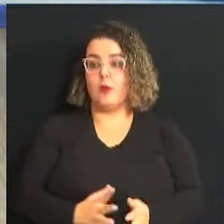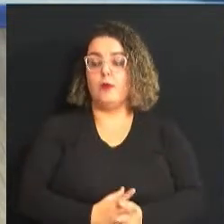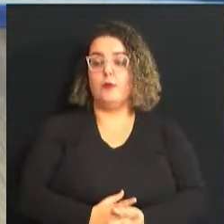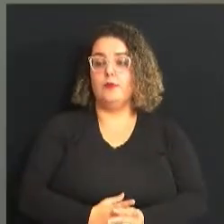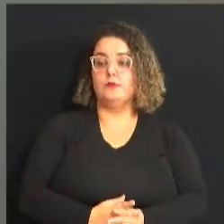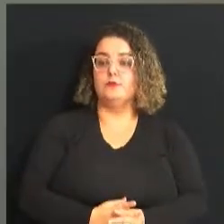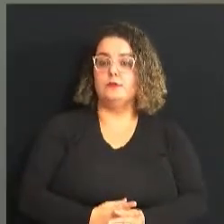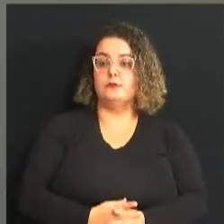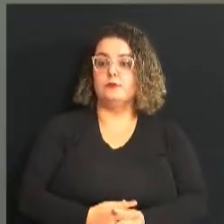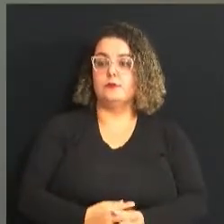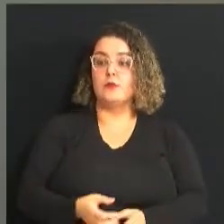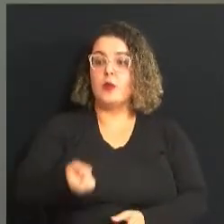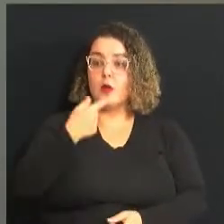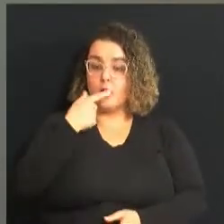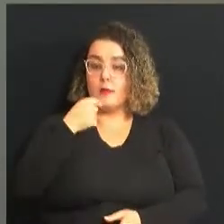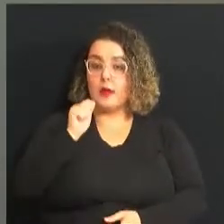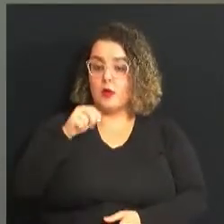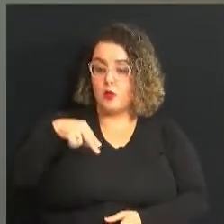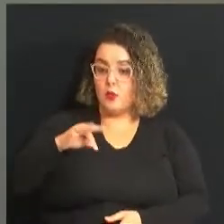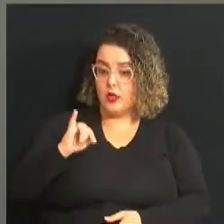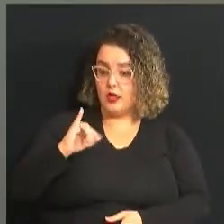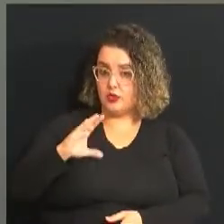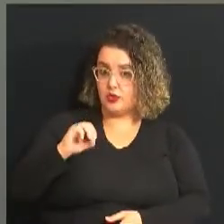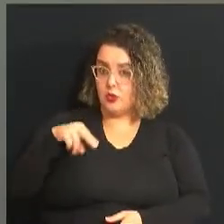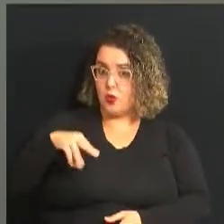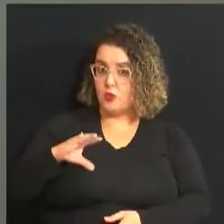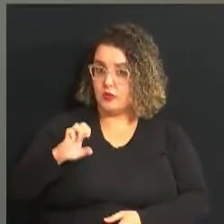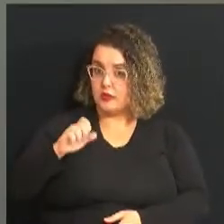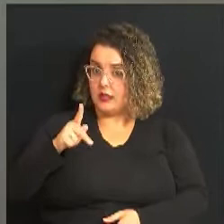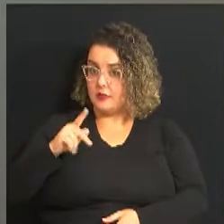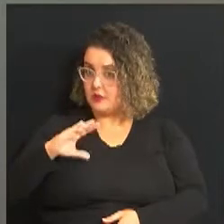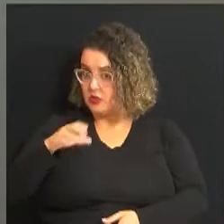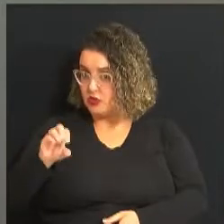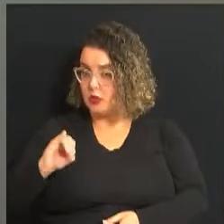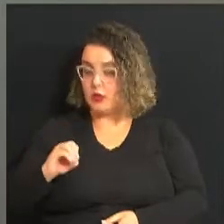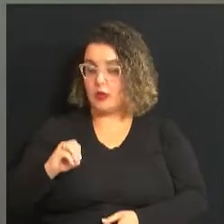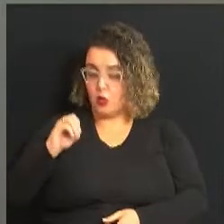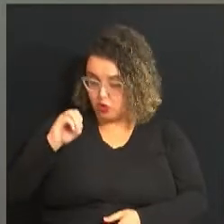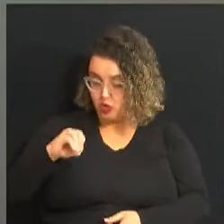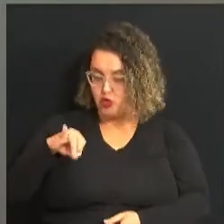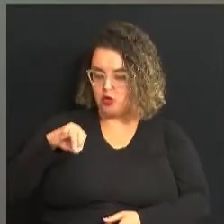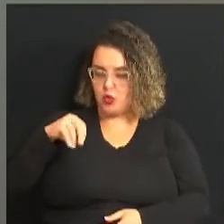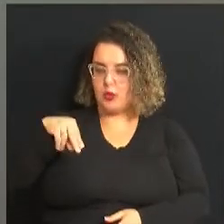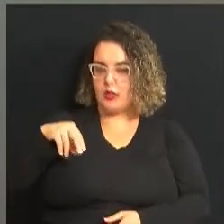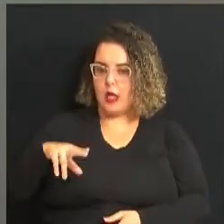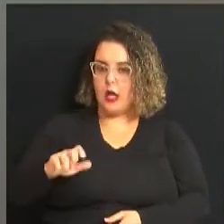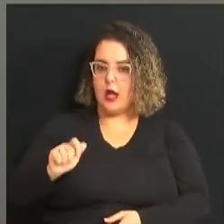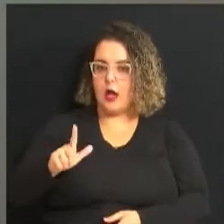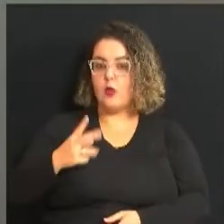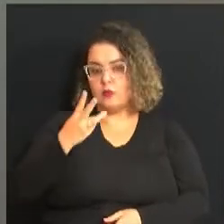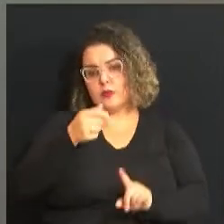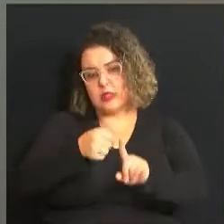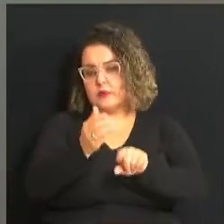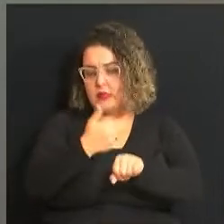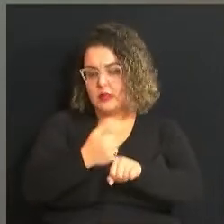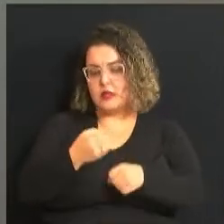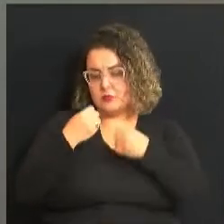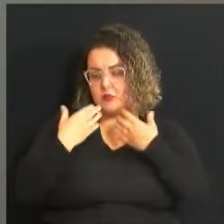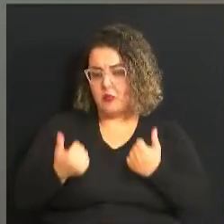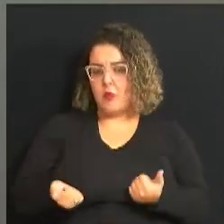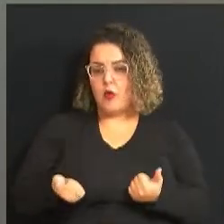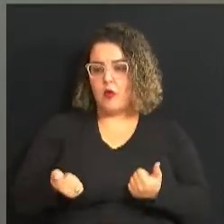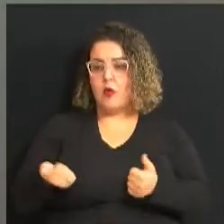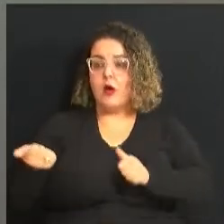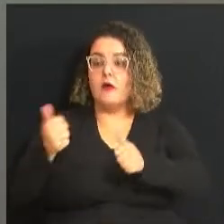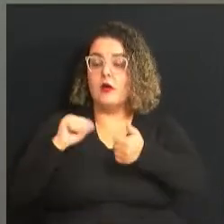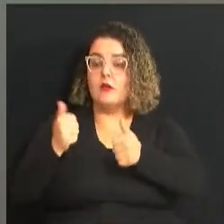O anticoncepcional com 3 meses está bom, porque com 3 meses, a mulher parando o anticoncepcional, a gente vai conseguir avaliar como está o